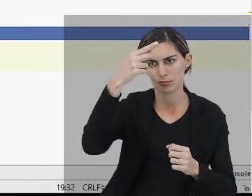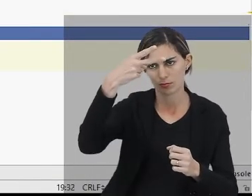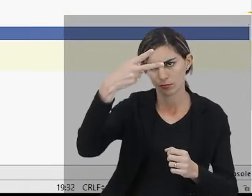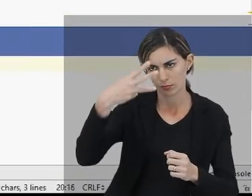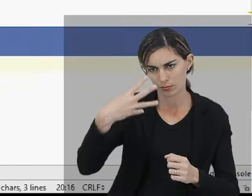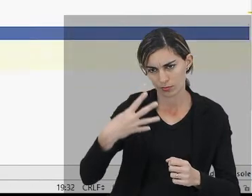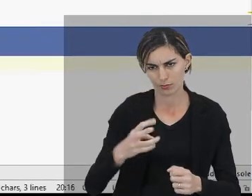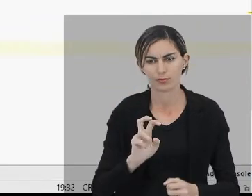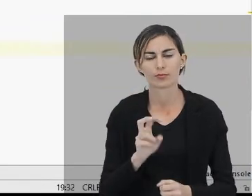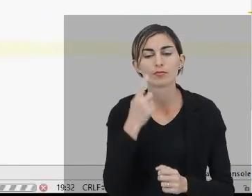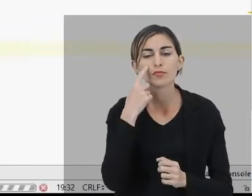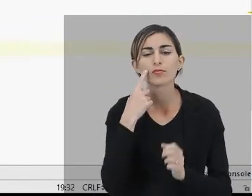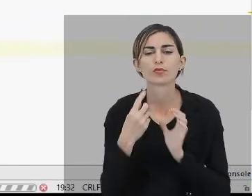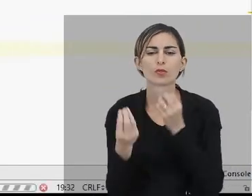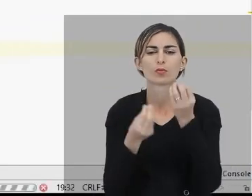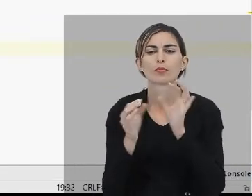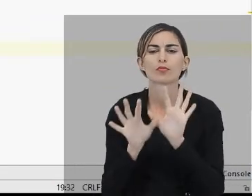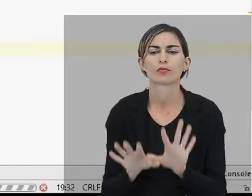ver como ficou.